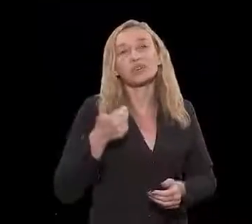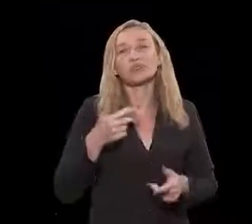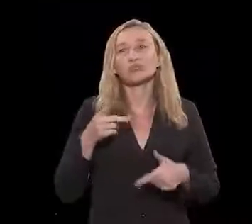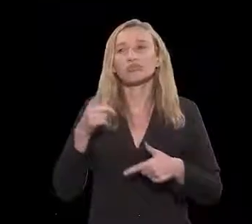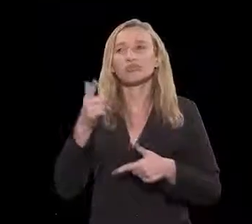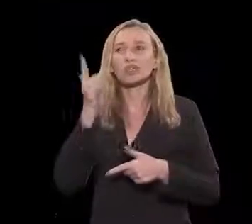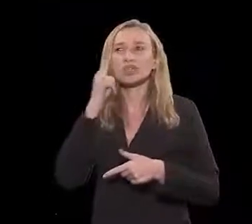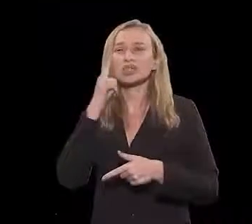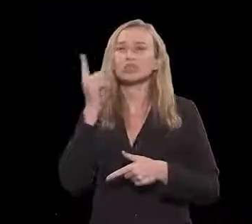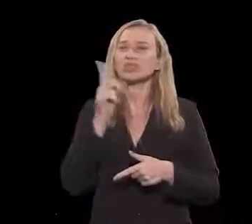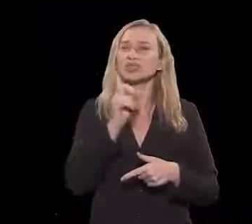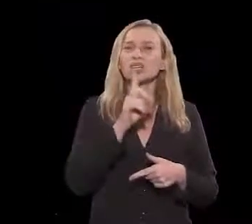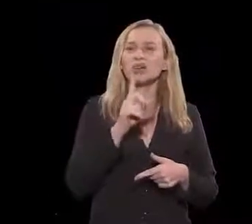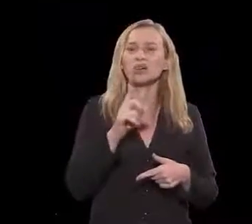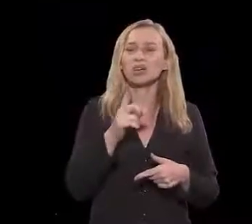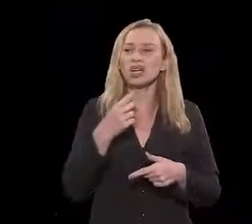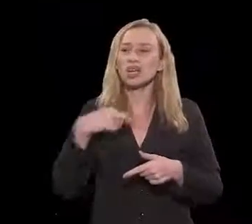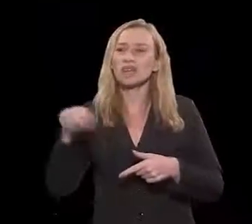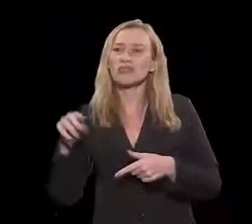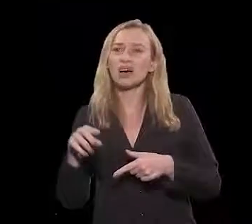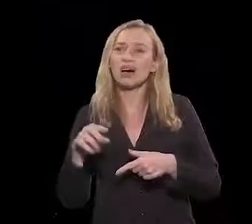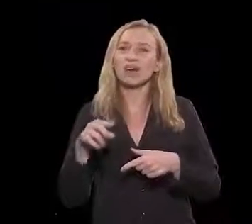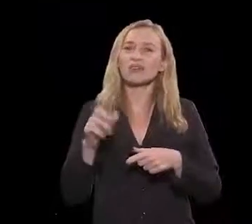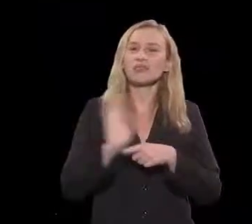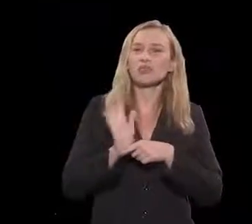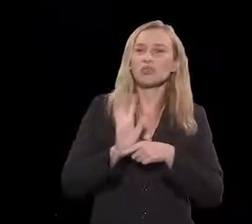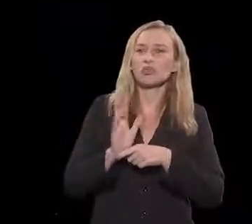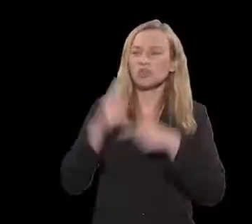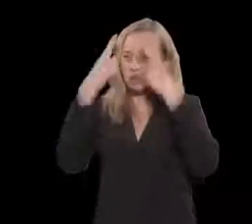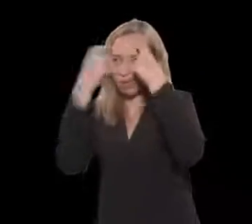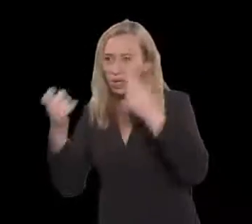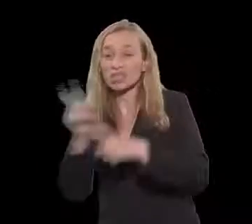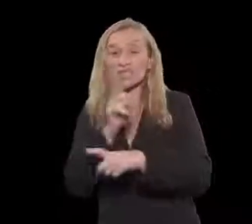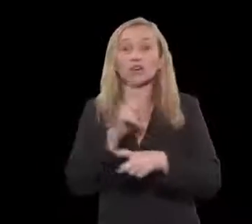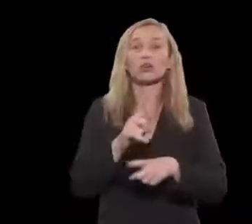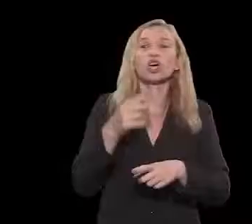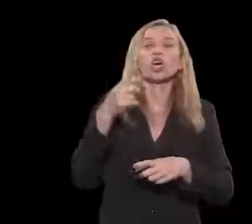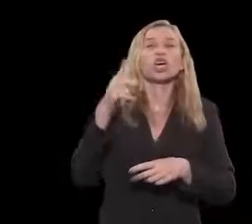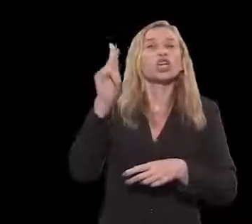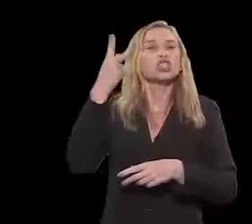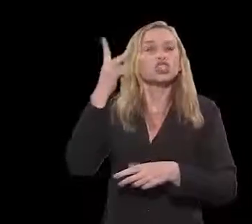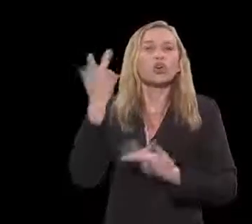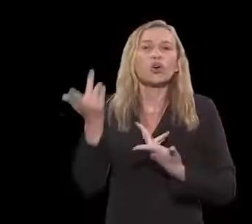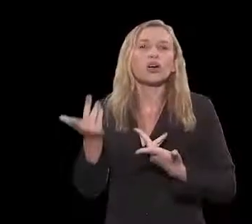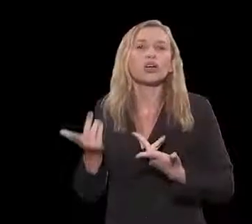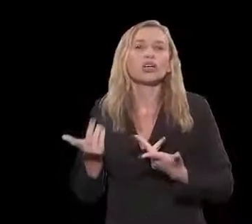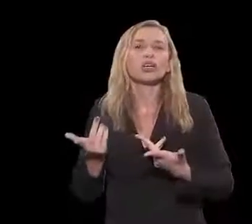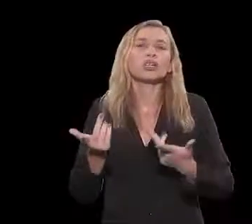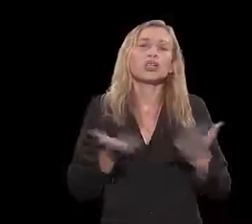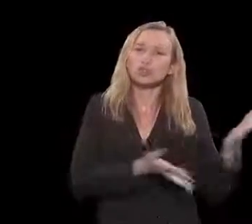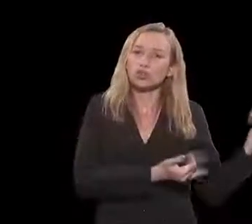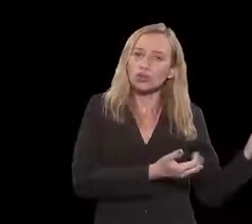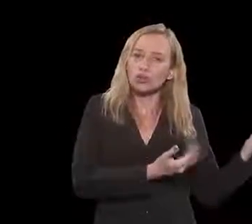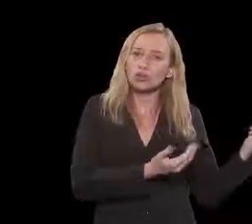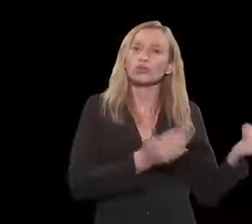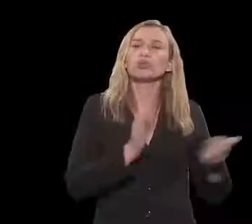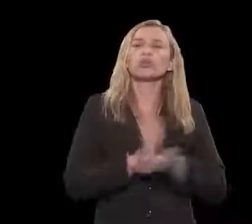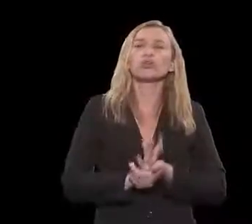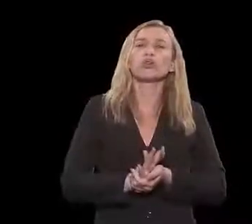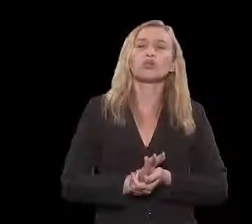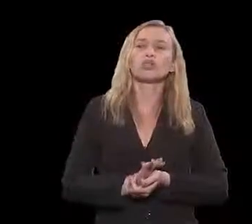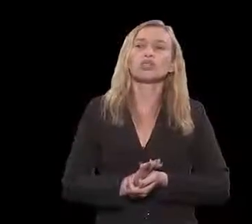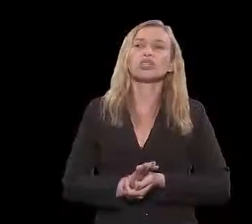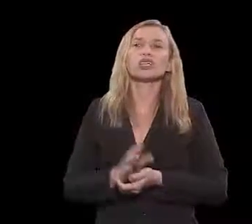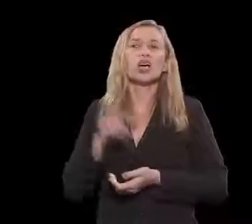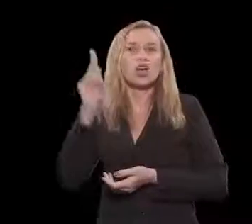levar filmes que, enfim, que só explorem questões de violência. A gente quer pensar na história desse empoderamento e juventude. A gente está